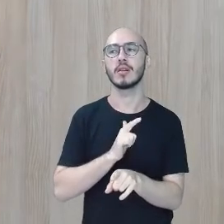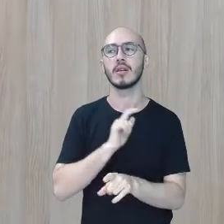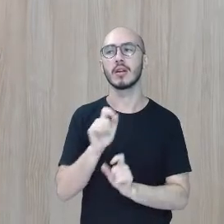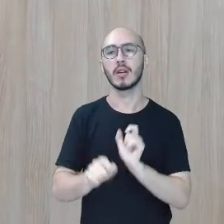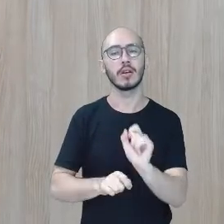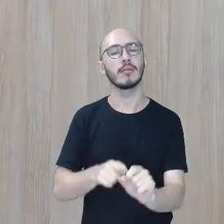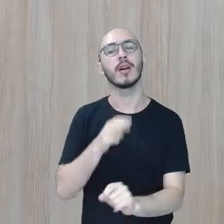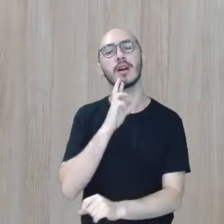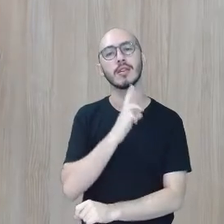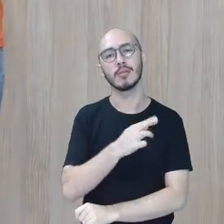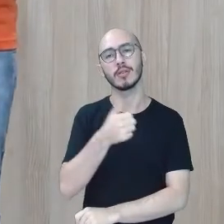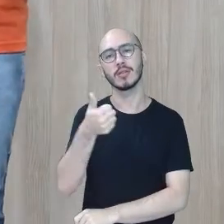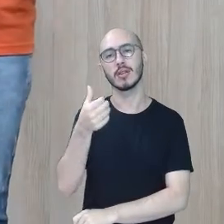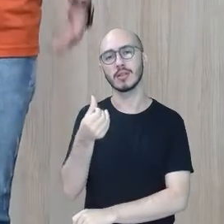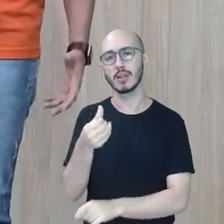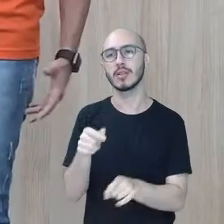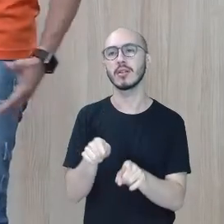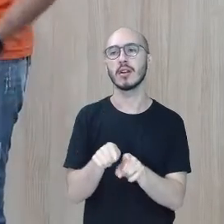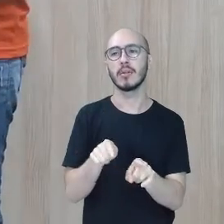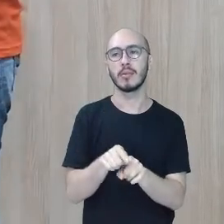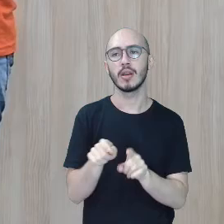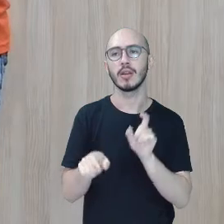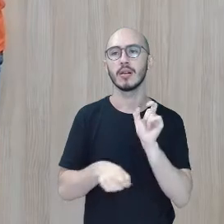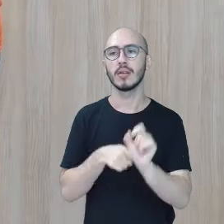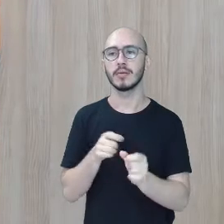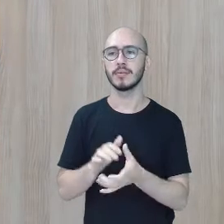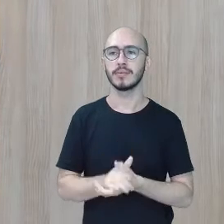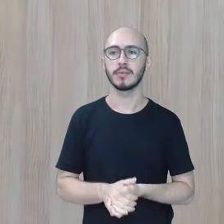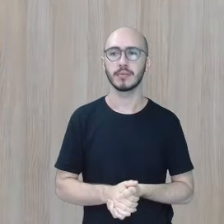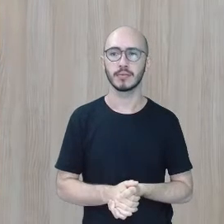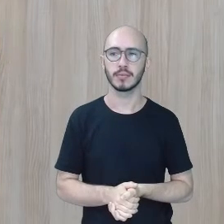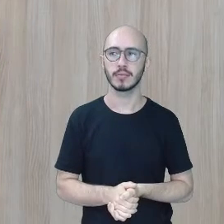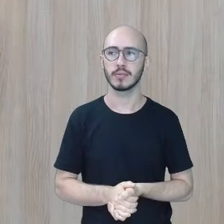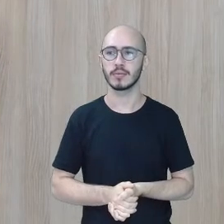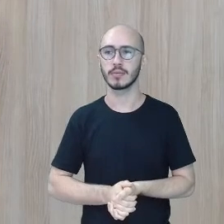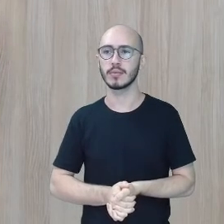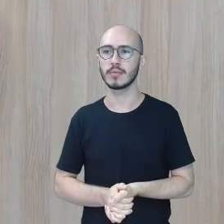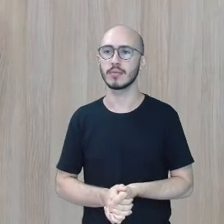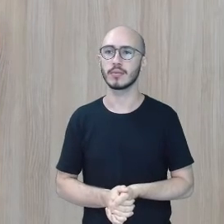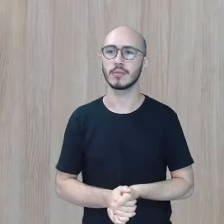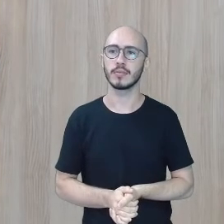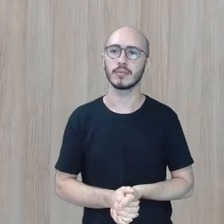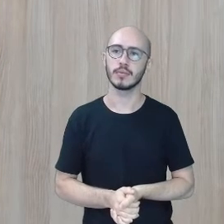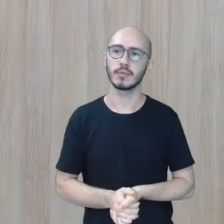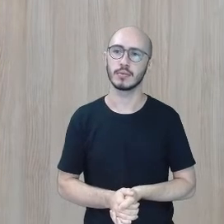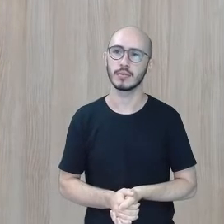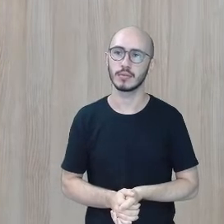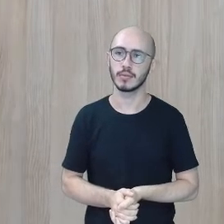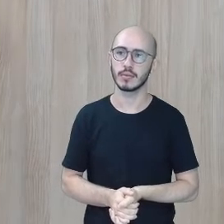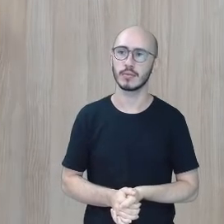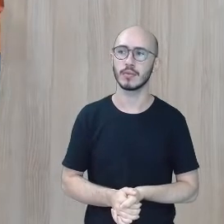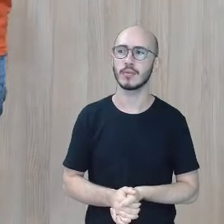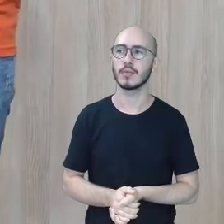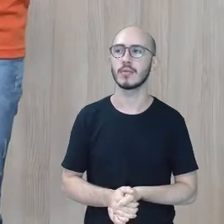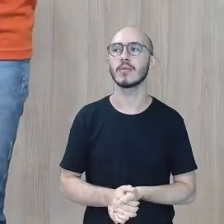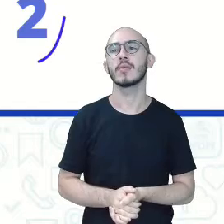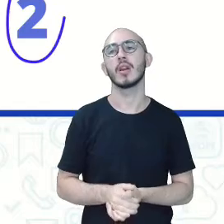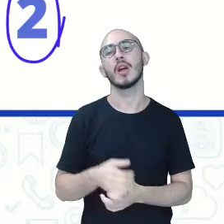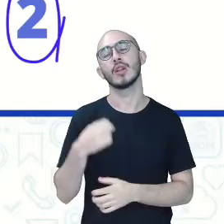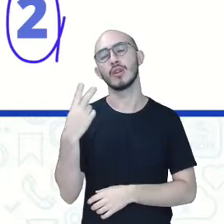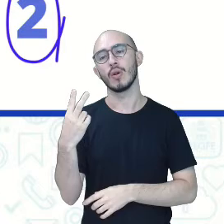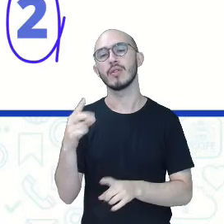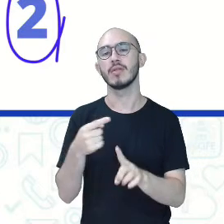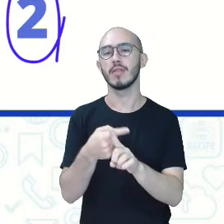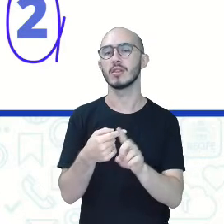em 16. Escrevi também 2, certo? Vezes 8, tá? Ali é um 8, tá